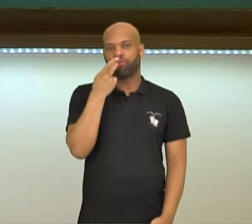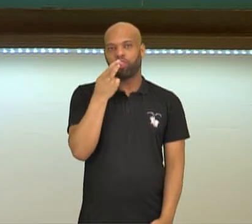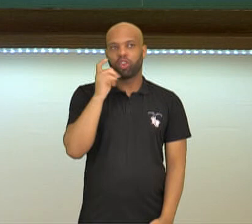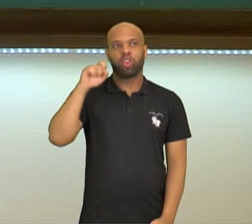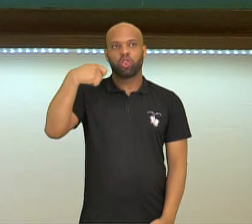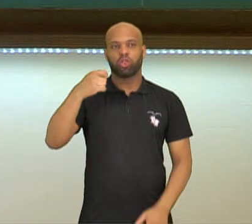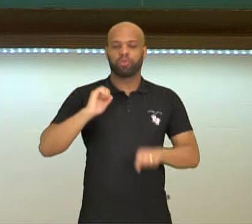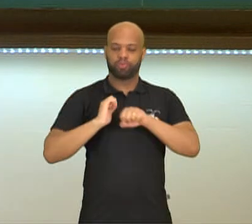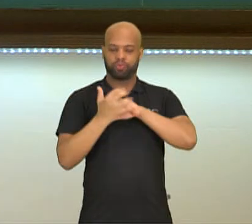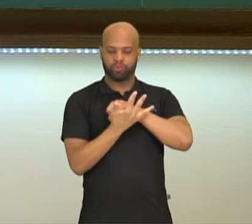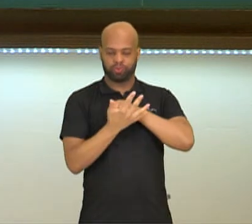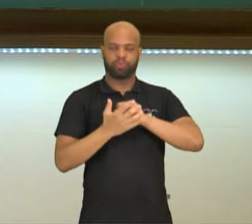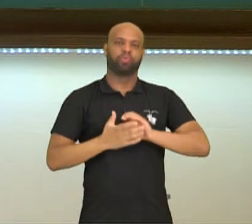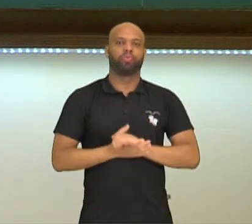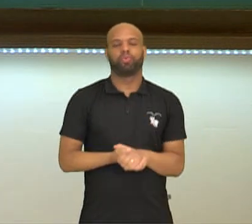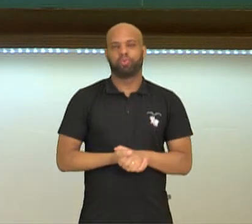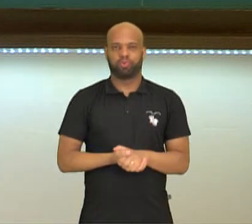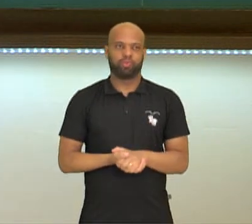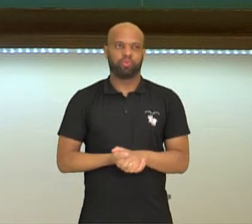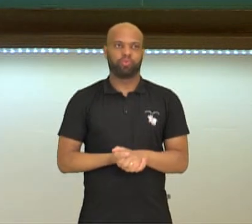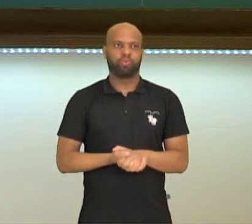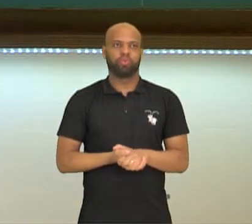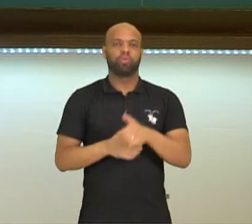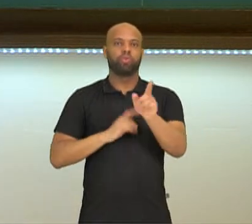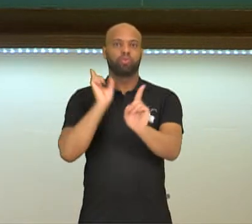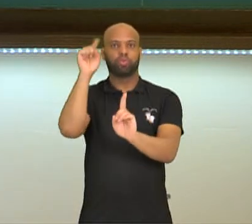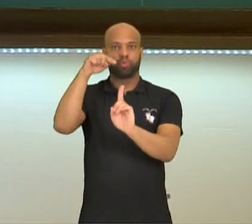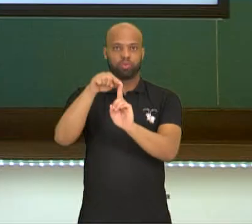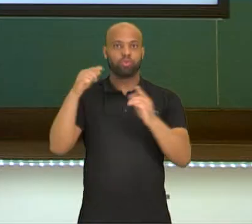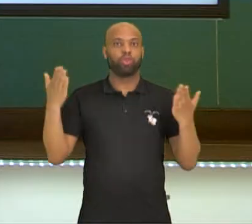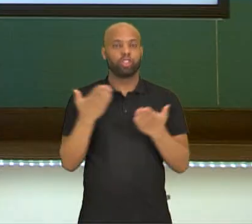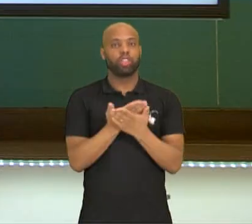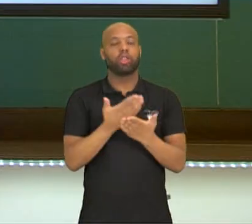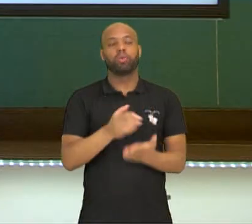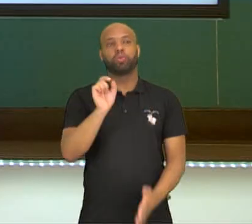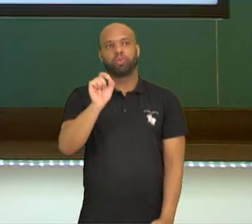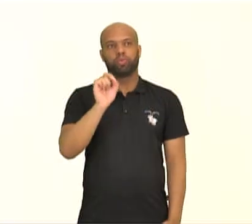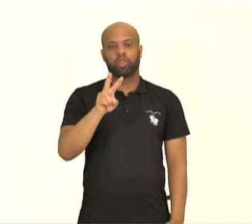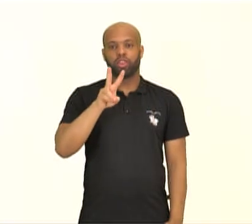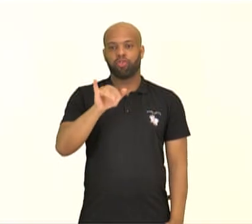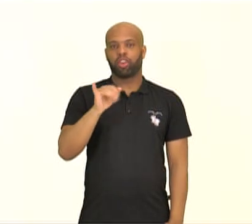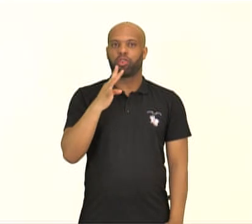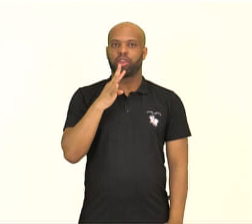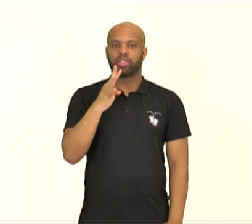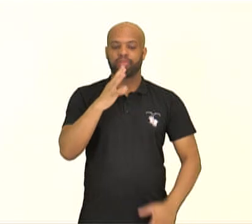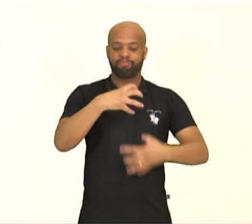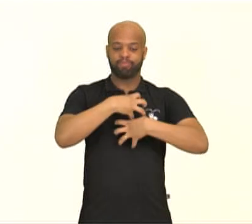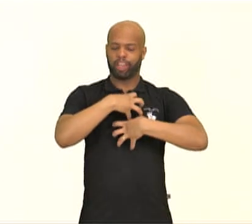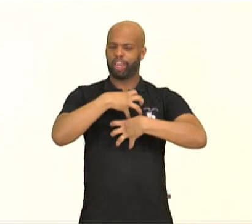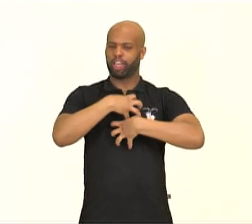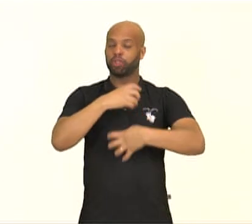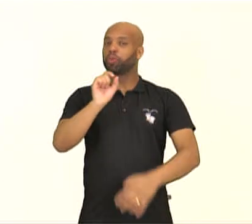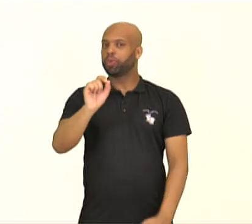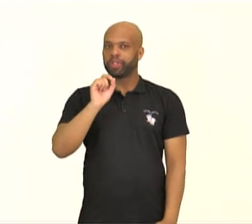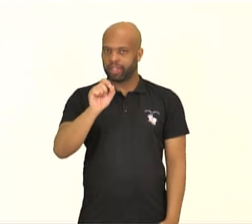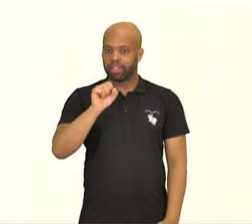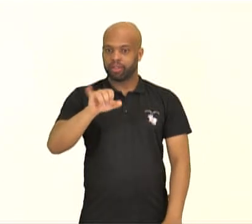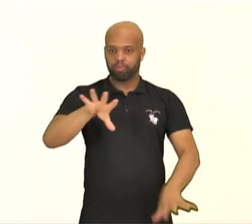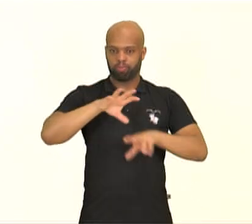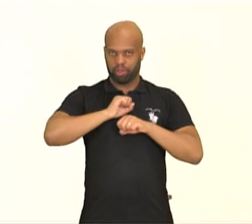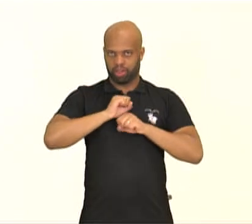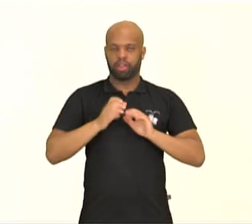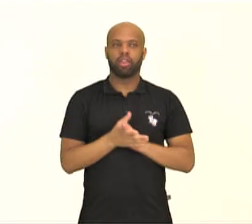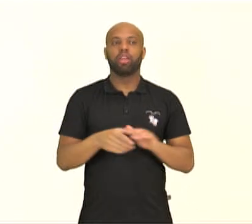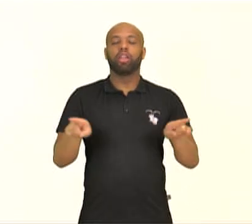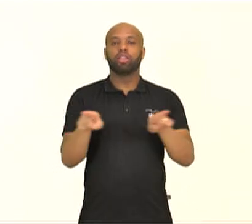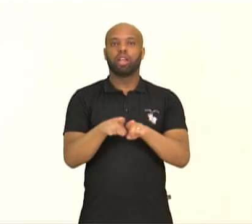a Covid-19. Os objetivos dessa nossa aula: conhecer os sintomas dessa nova doença e